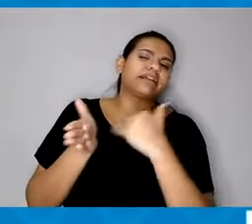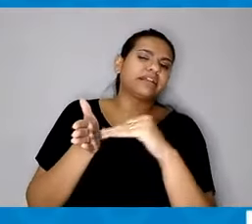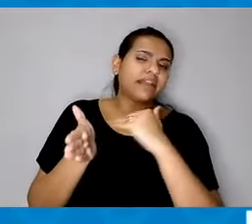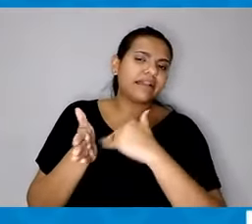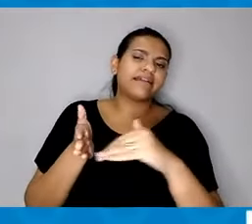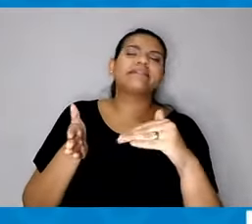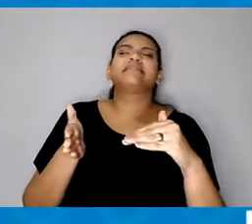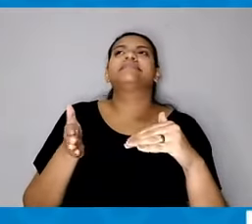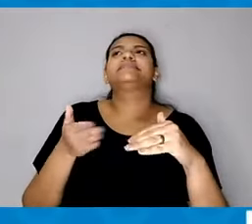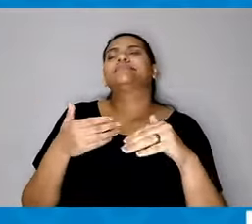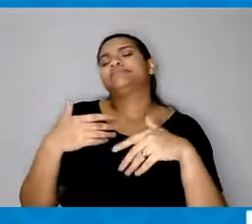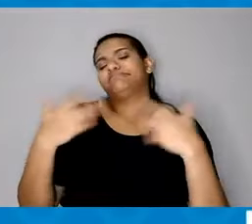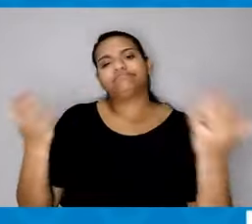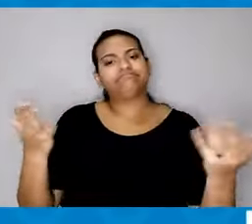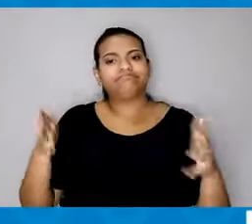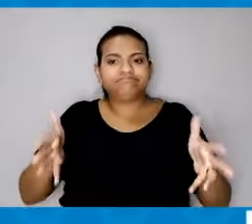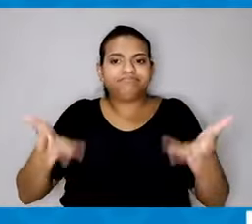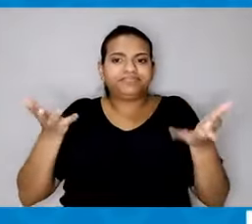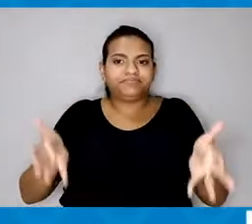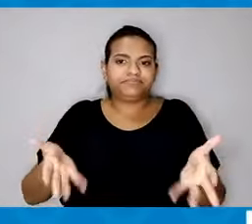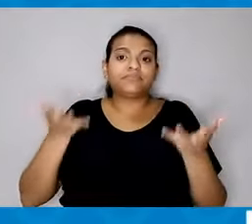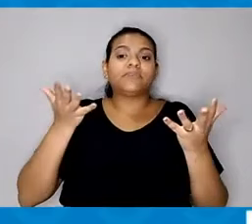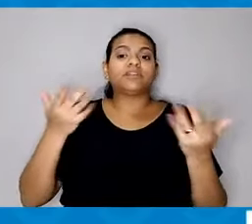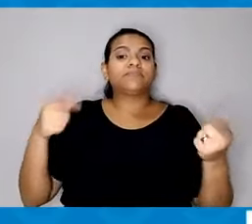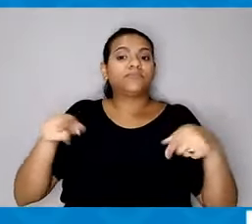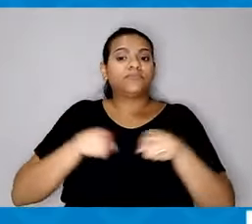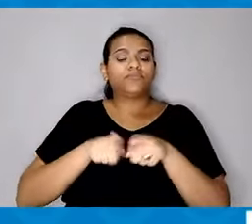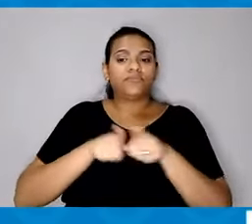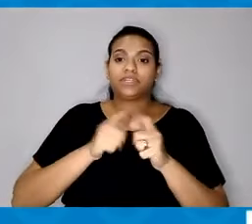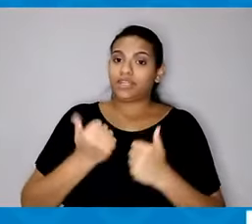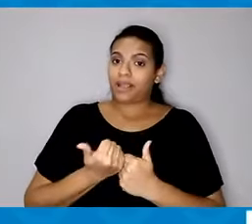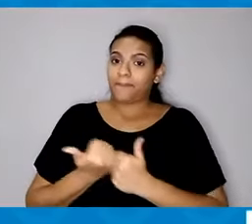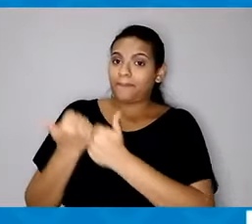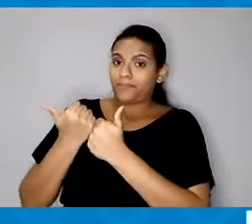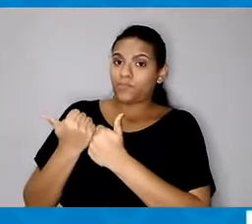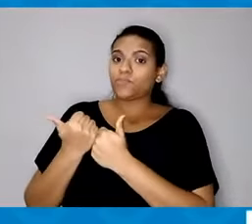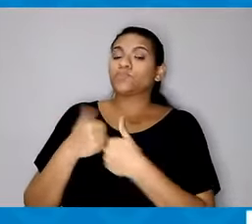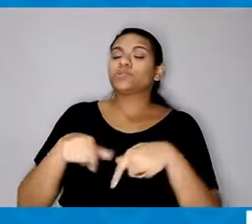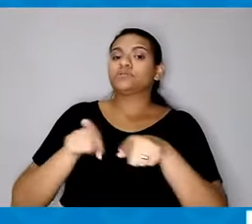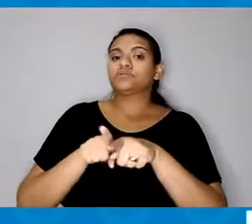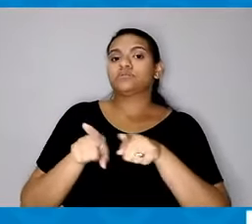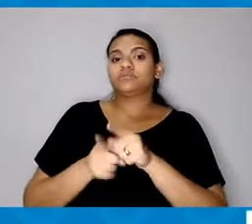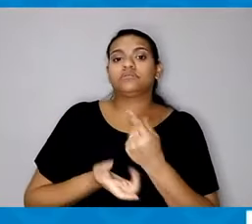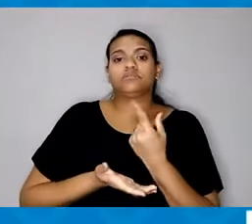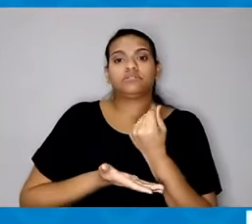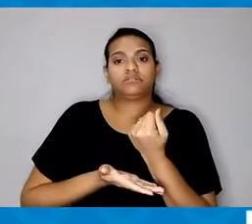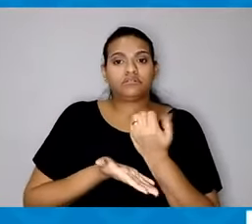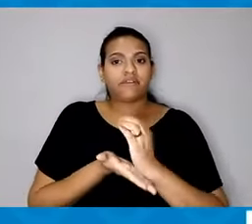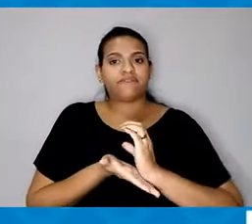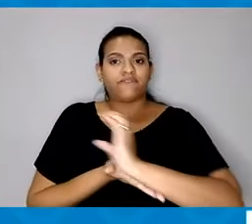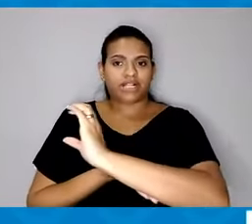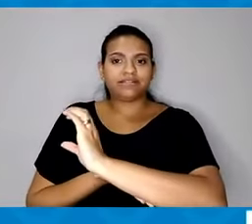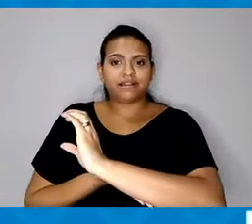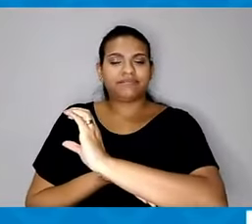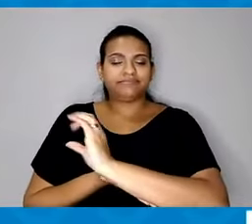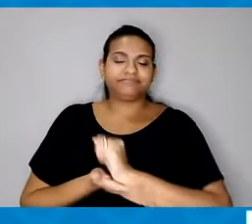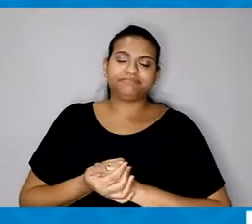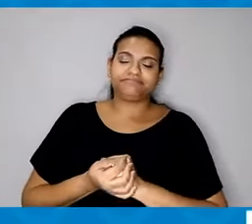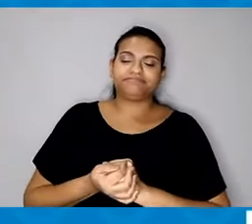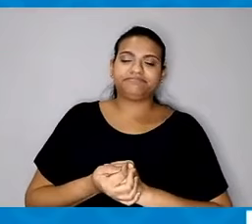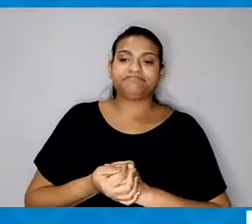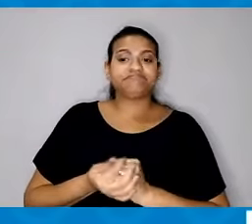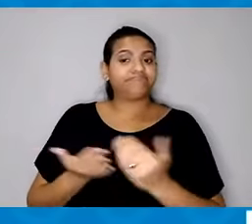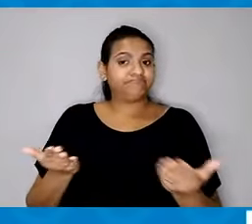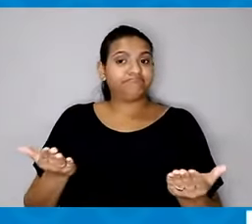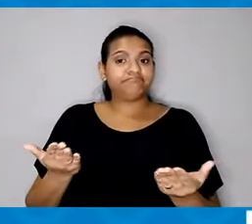devem incentivar, apoiar e financiar esse tipo de ação. E, por fim, eu acho que os professores